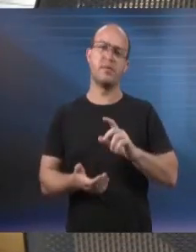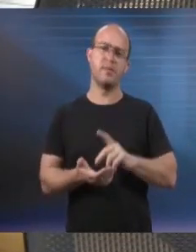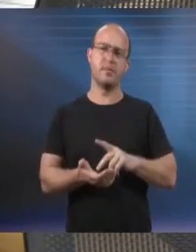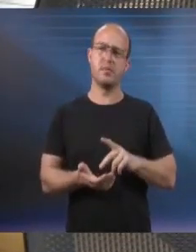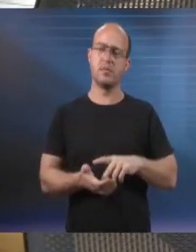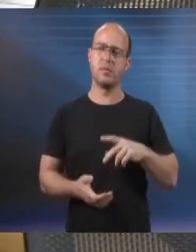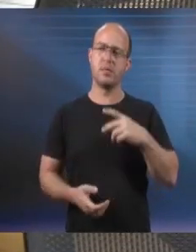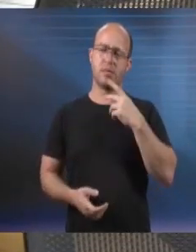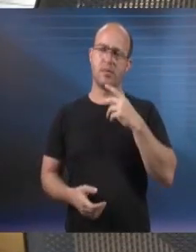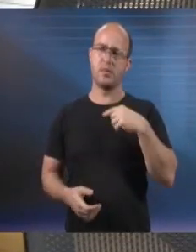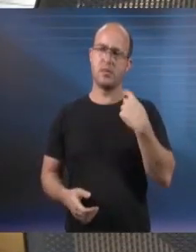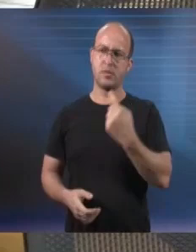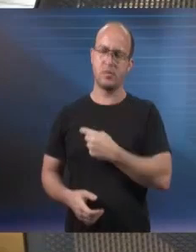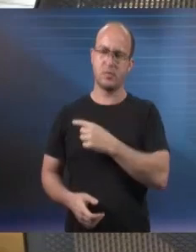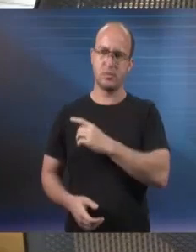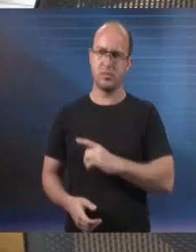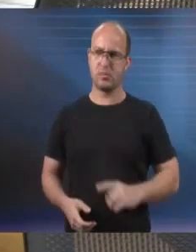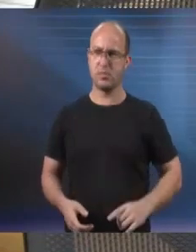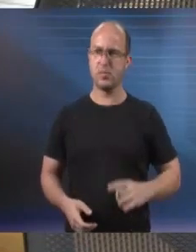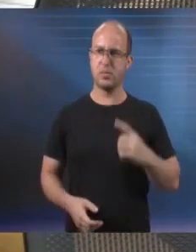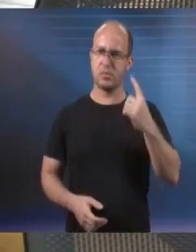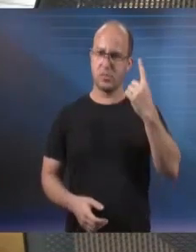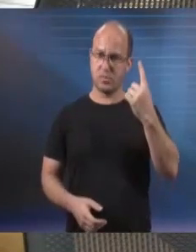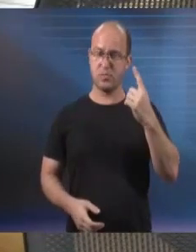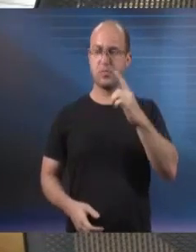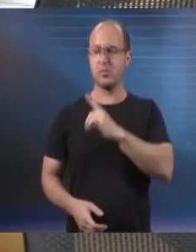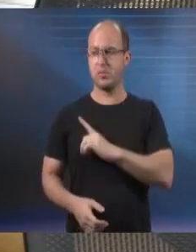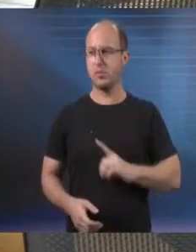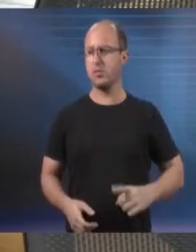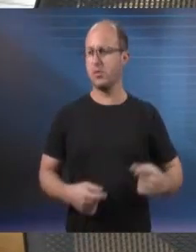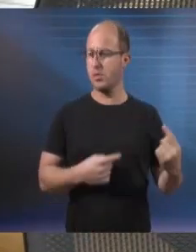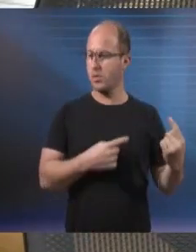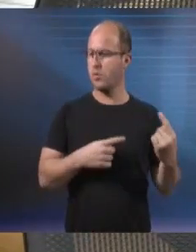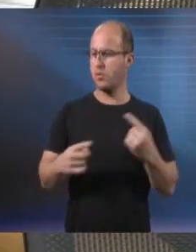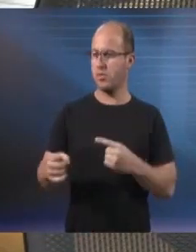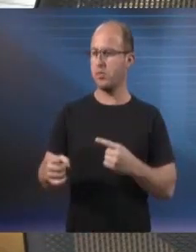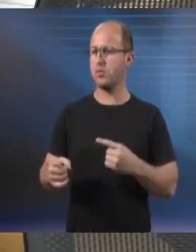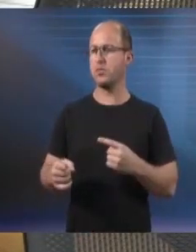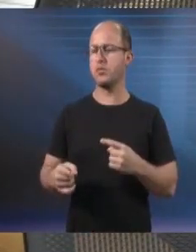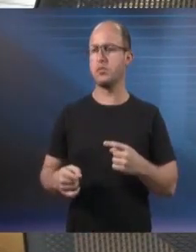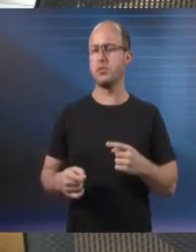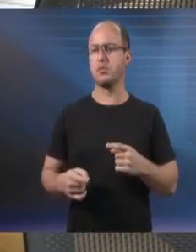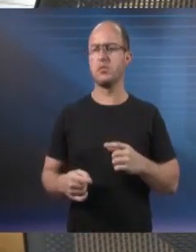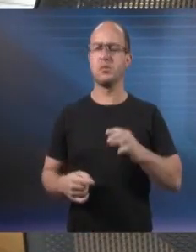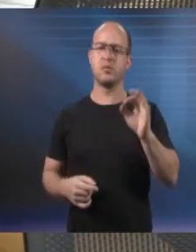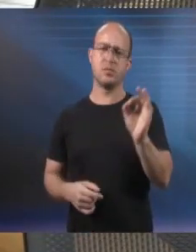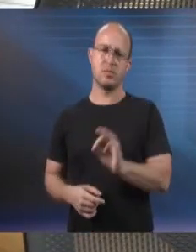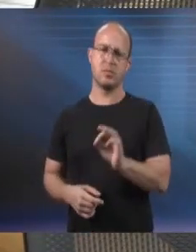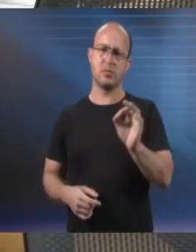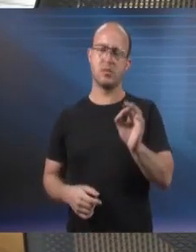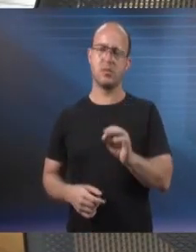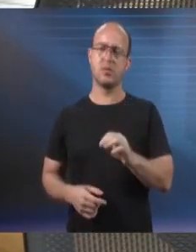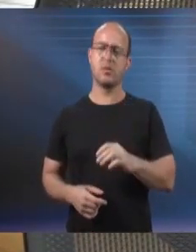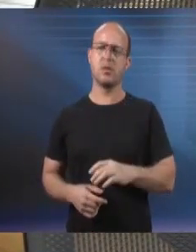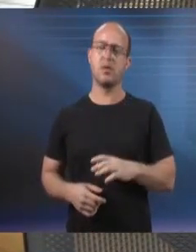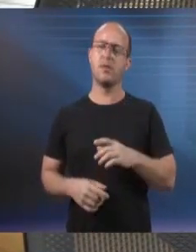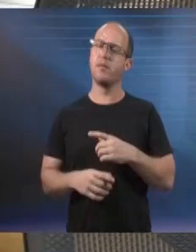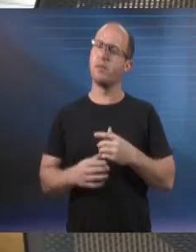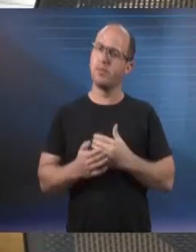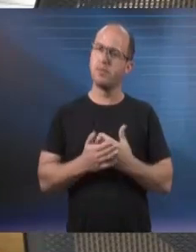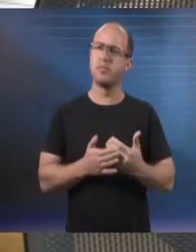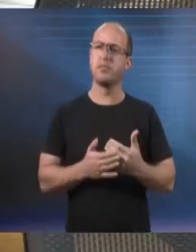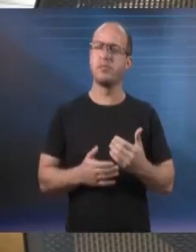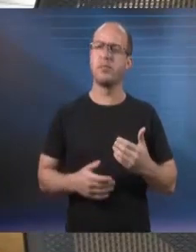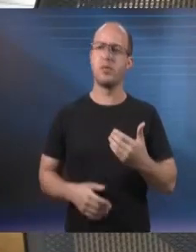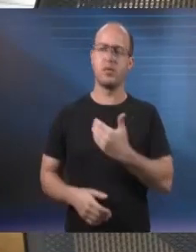que nós, deputados, eu fui um dos deputados contra o aumento da alíquota modal. Primeiro, vamos pontuar, o